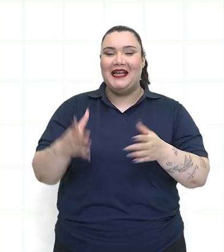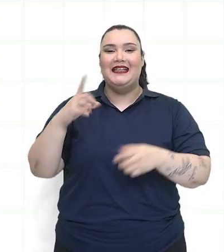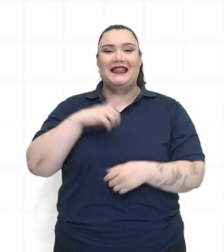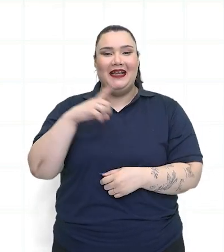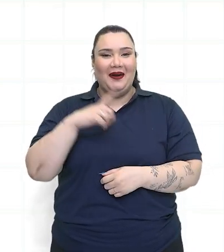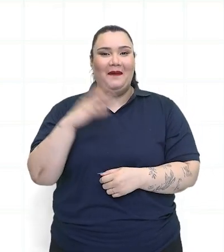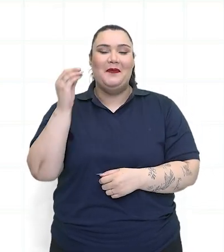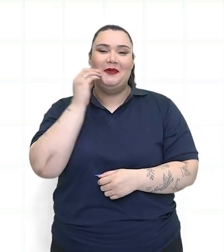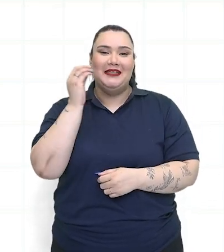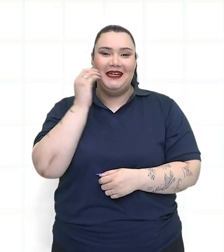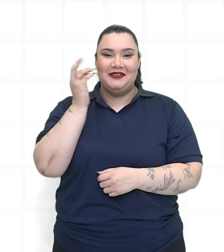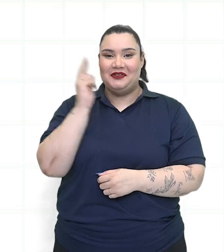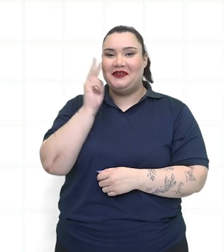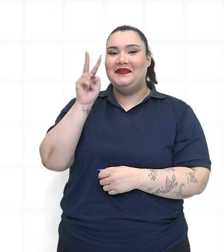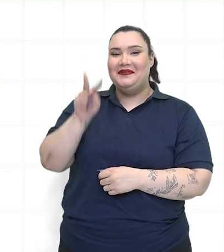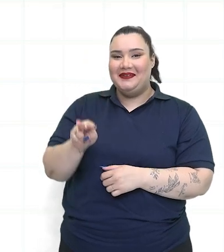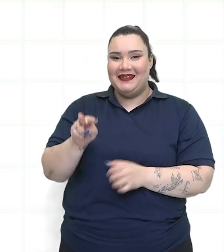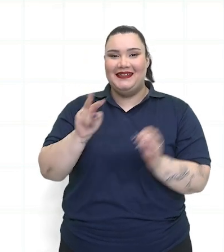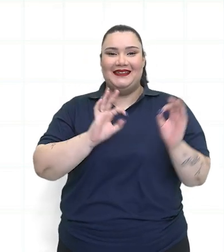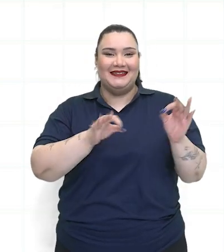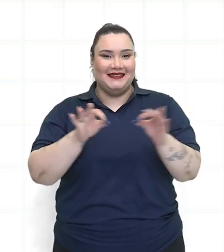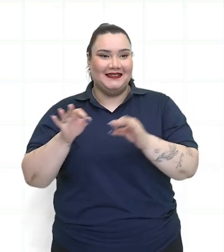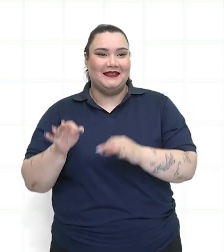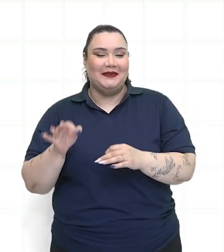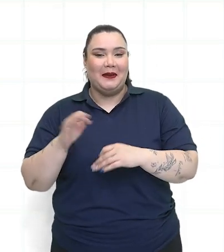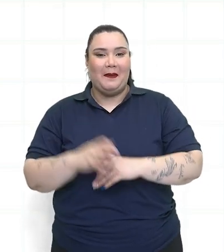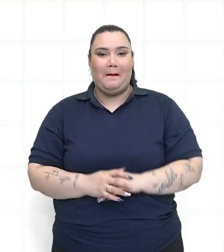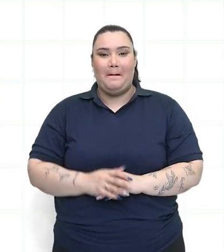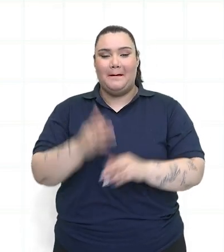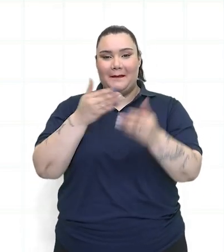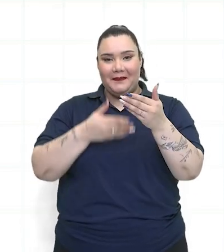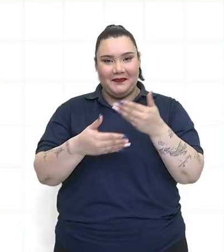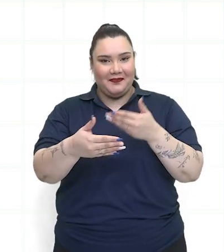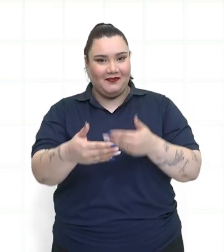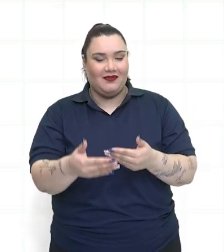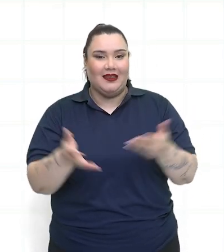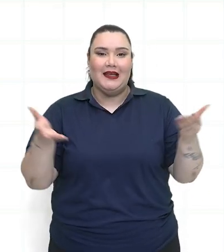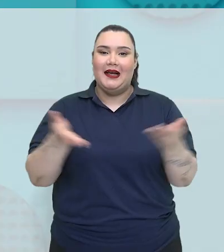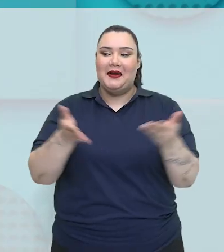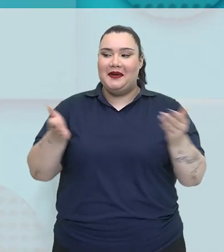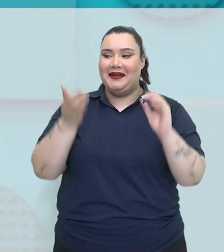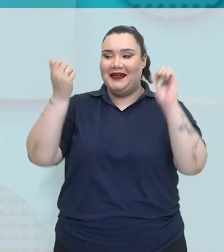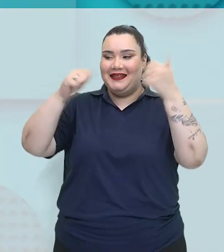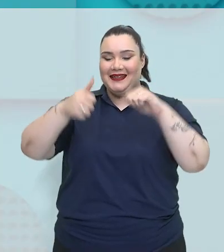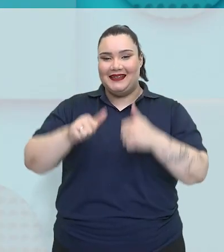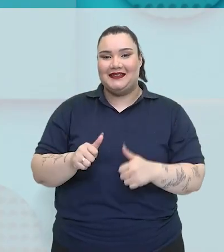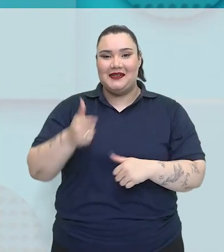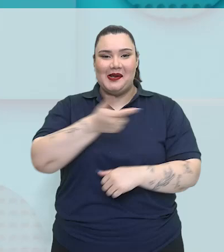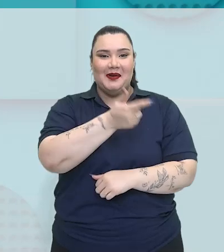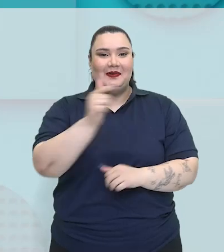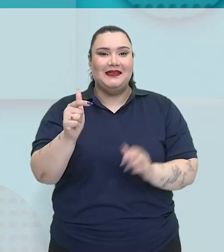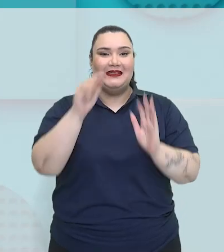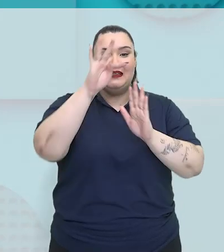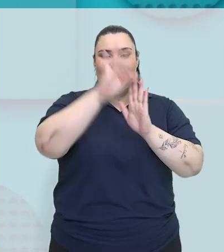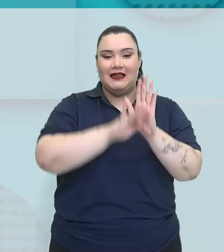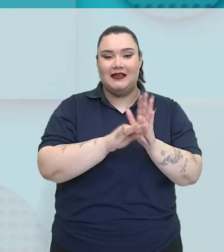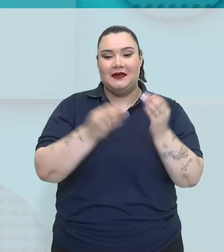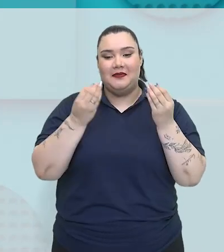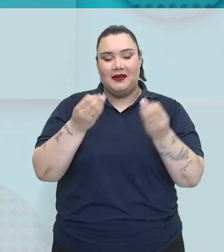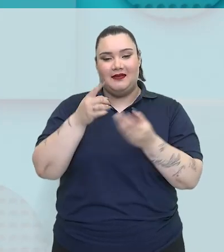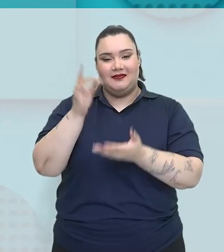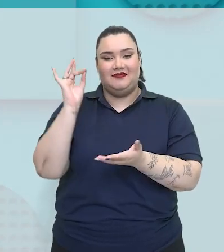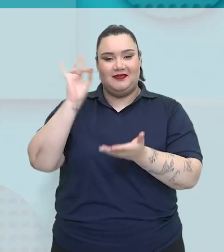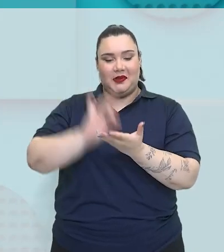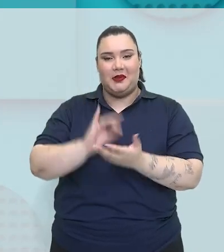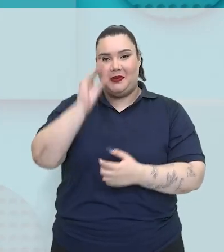ver isso aí. Muito bem, seguindo, então, vamos analisar outro texto para que você consolide